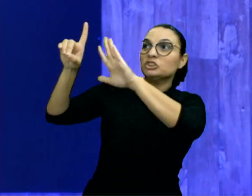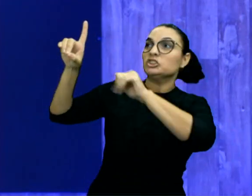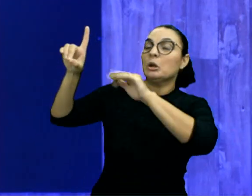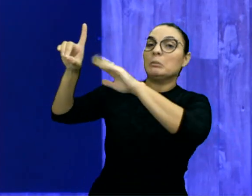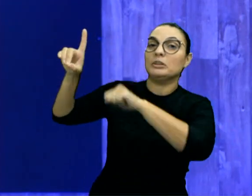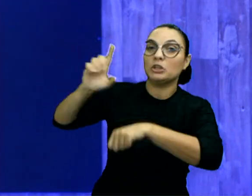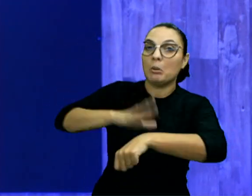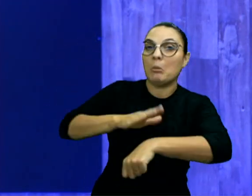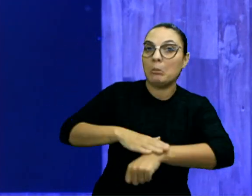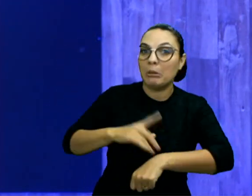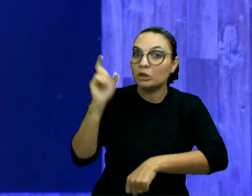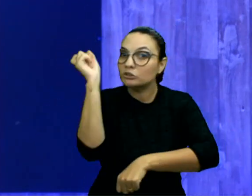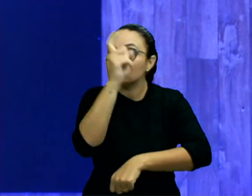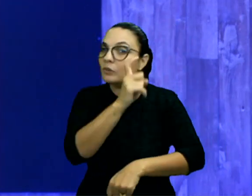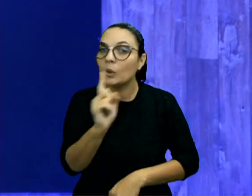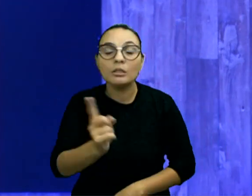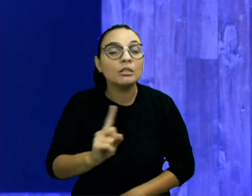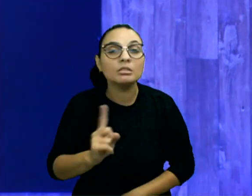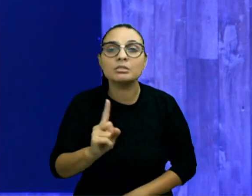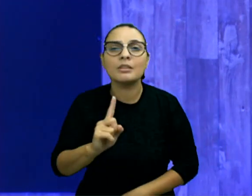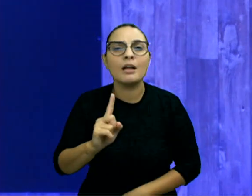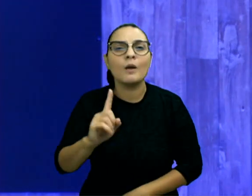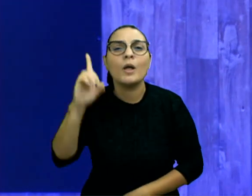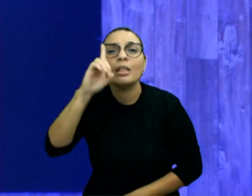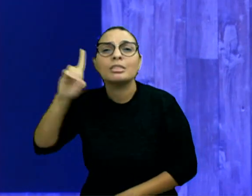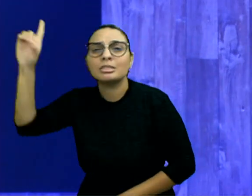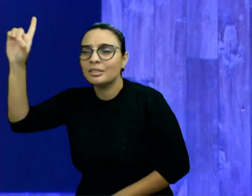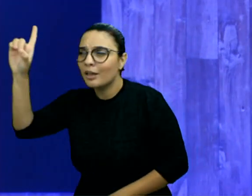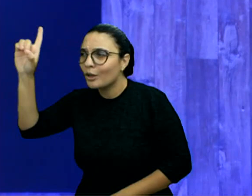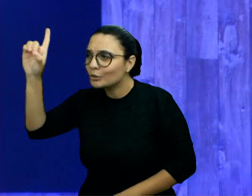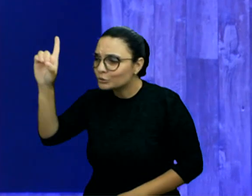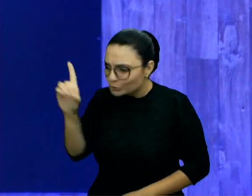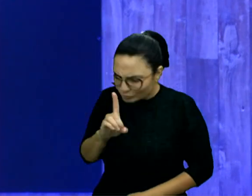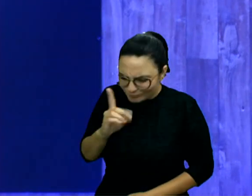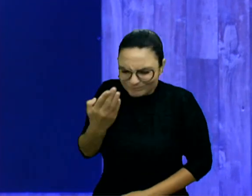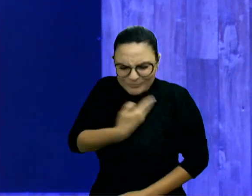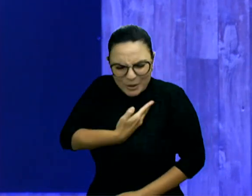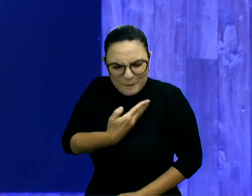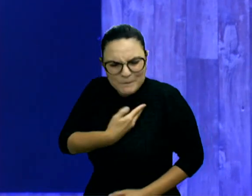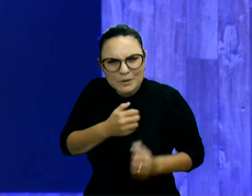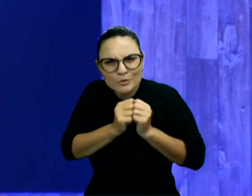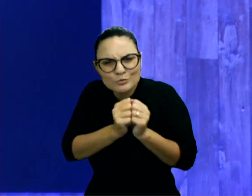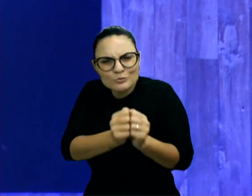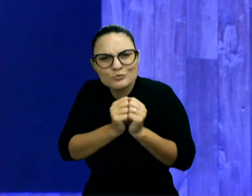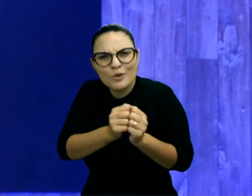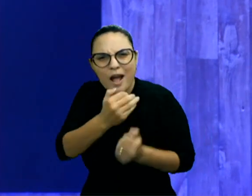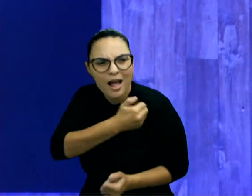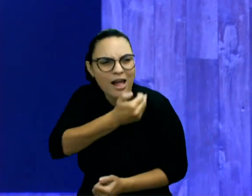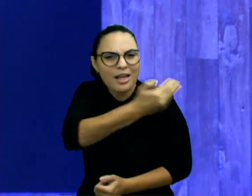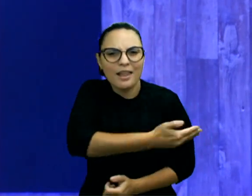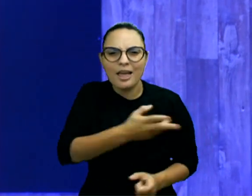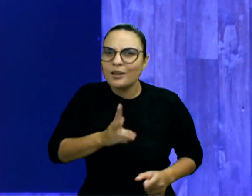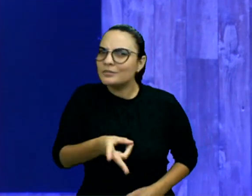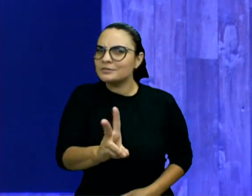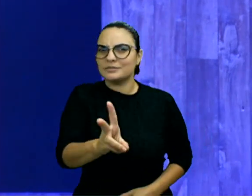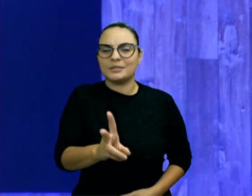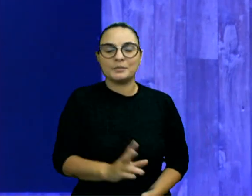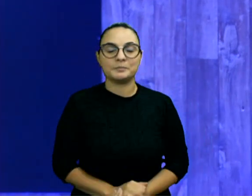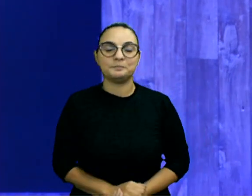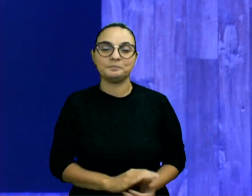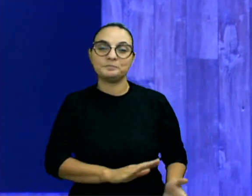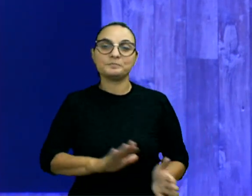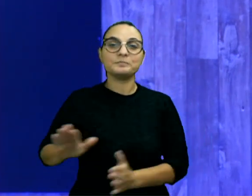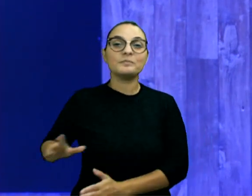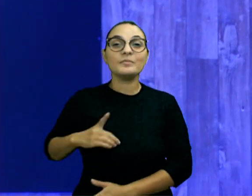um amigo, ele é ajudador, ele sempre estará com você. Sabe, Daniel não